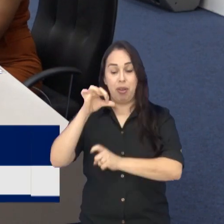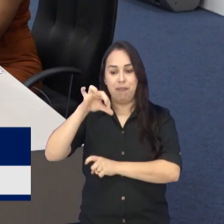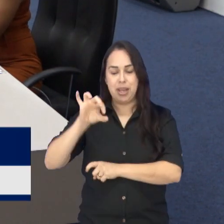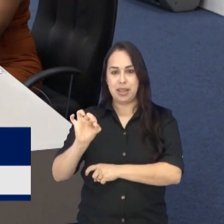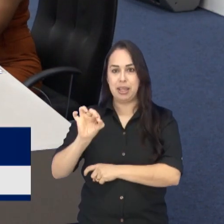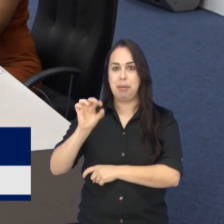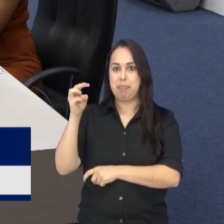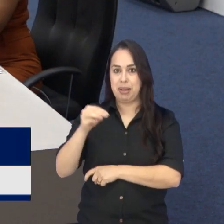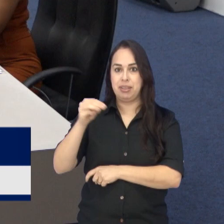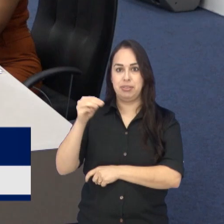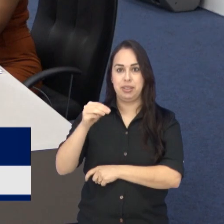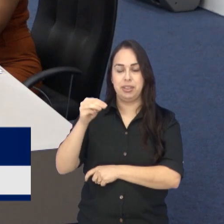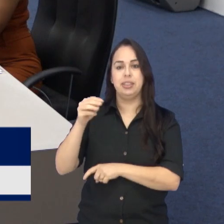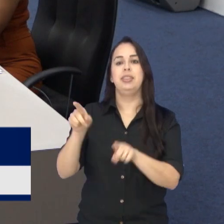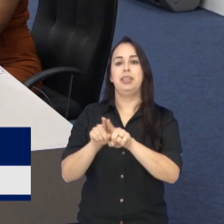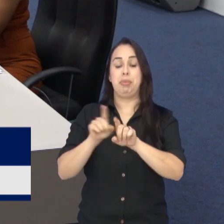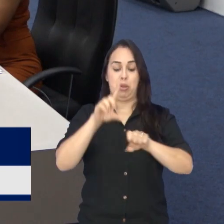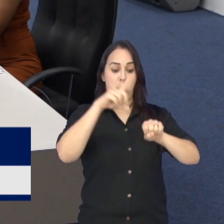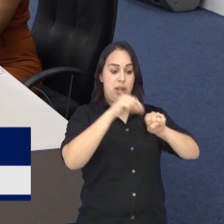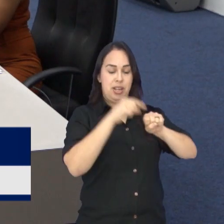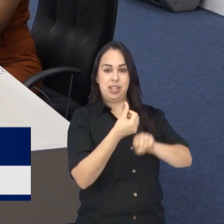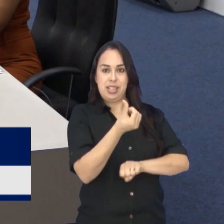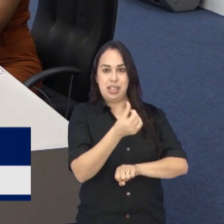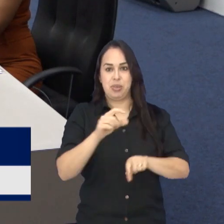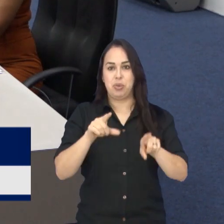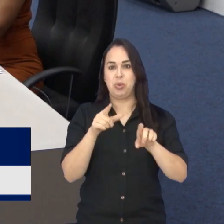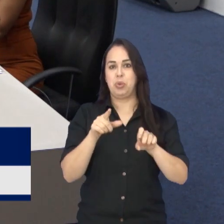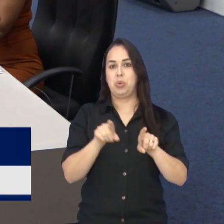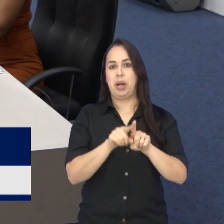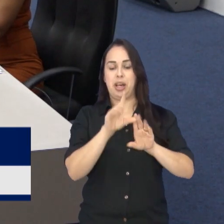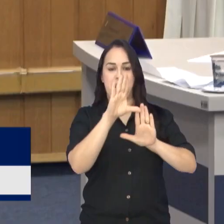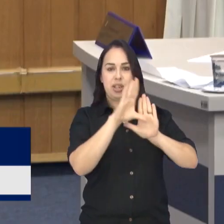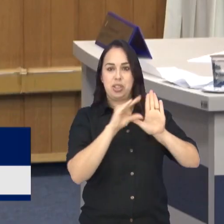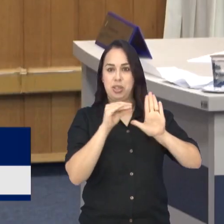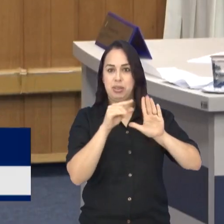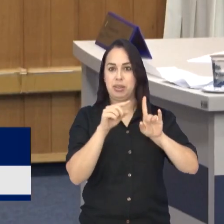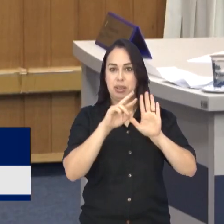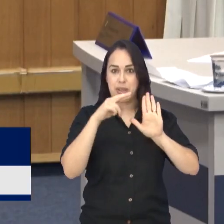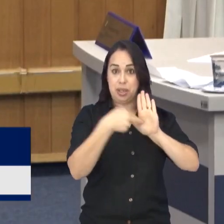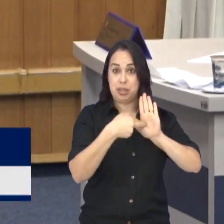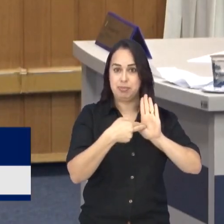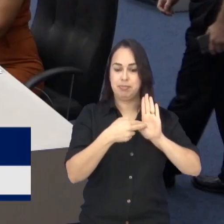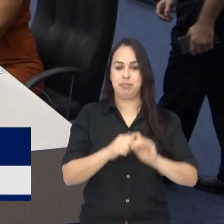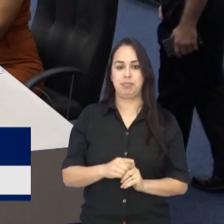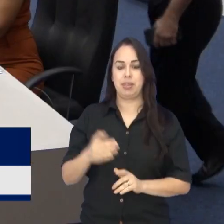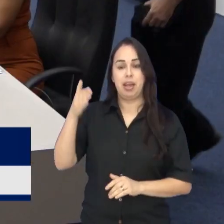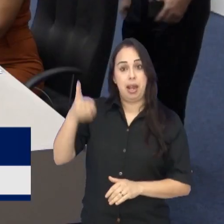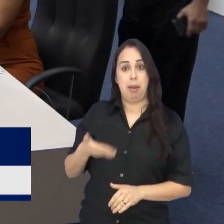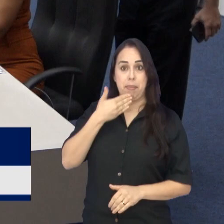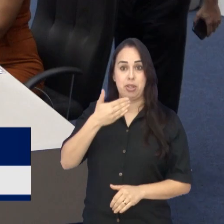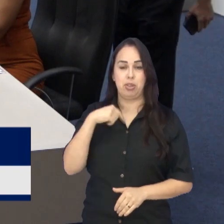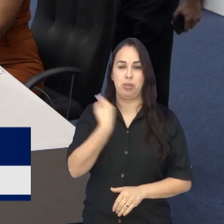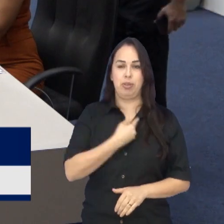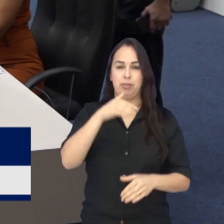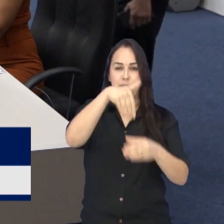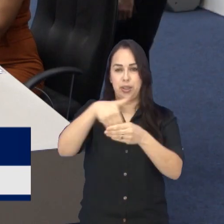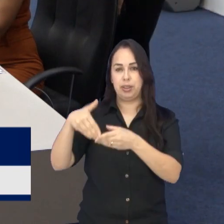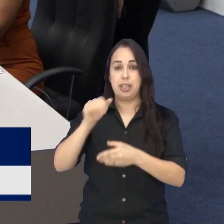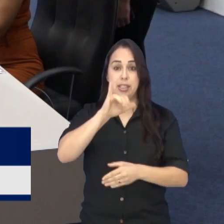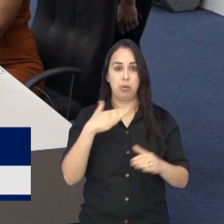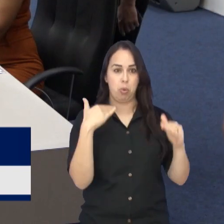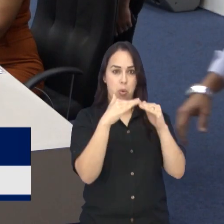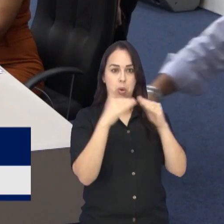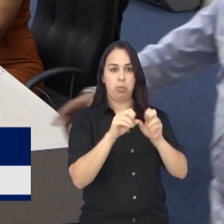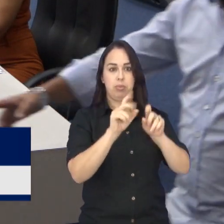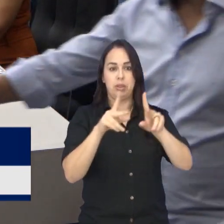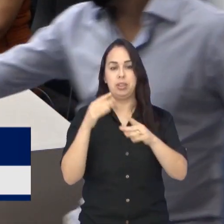dispõe o parágrafo 6º do artigo 88 do Regimento Interno. Em votação, o pedido verbal do vereador José Luiz. Vereador favorável,